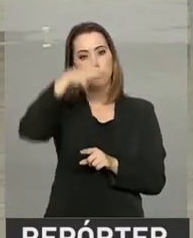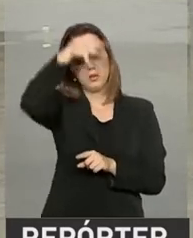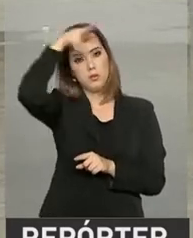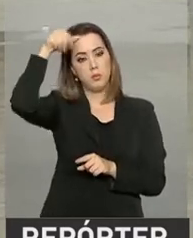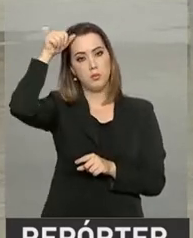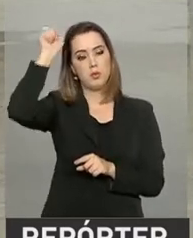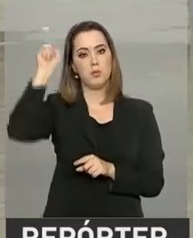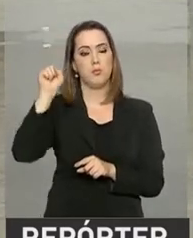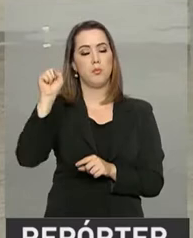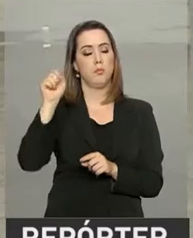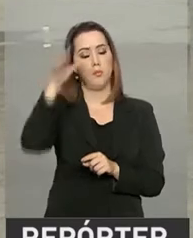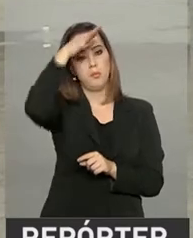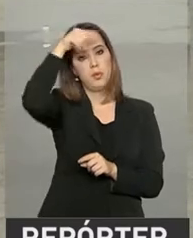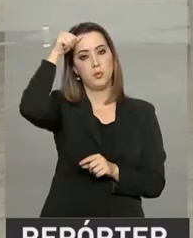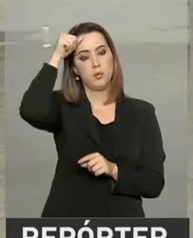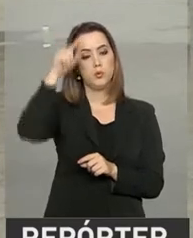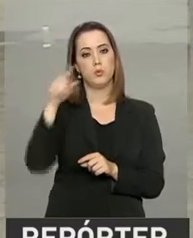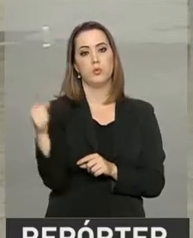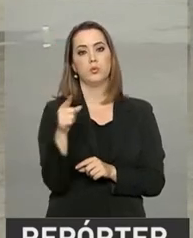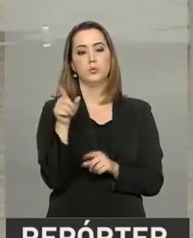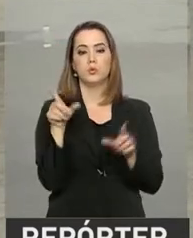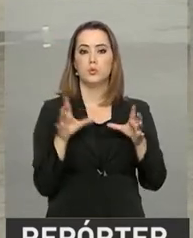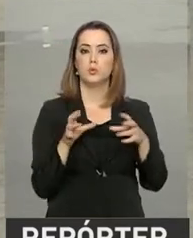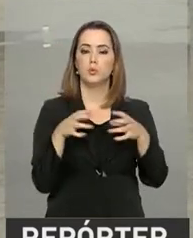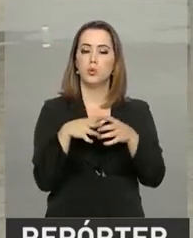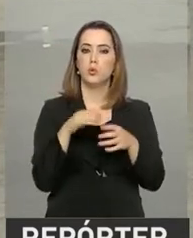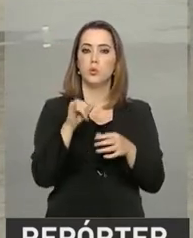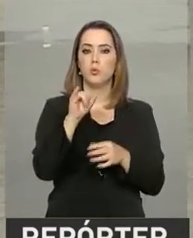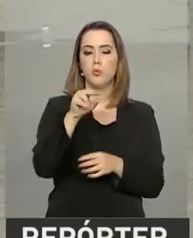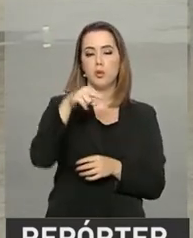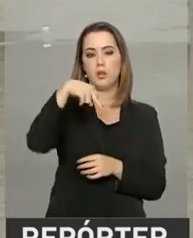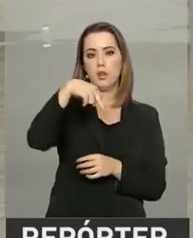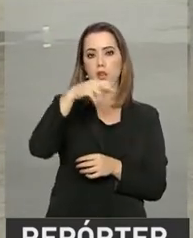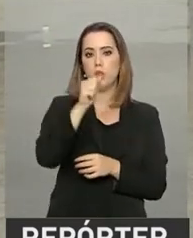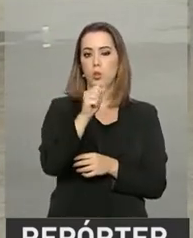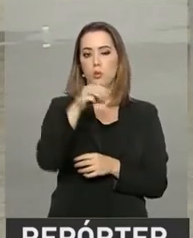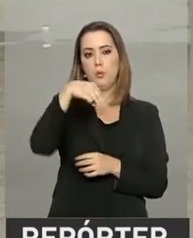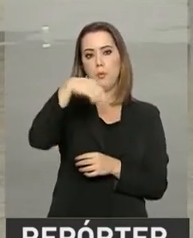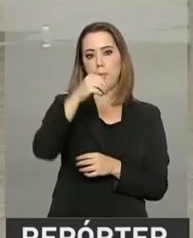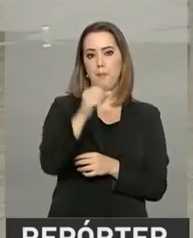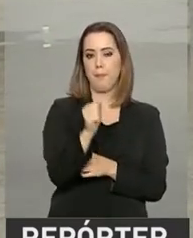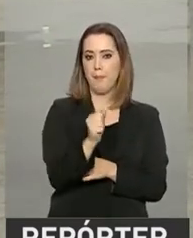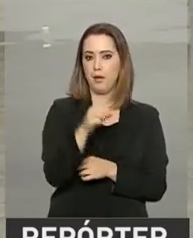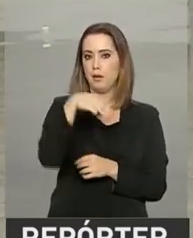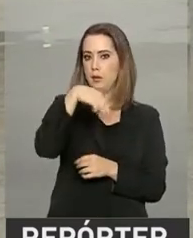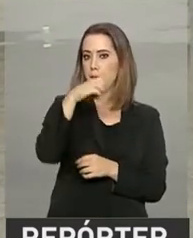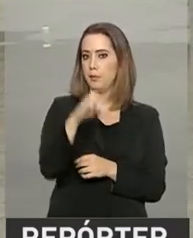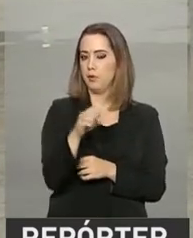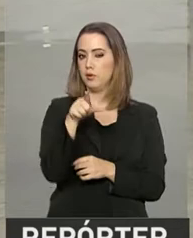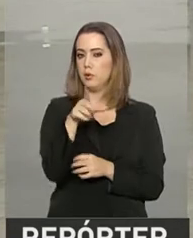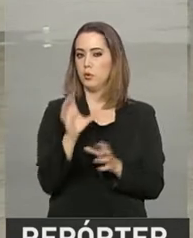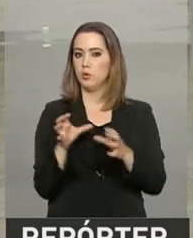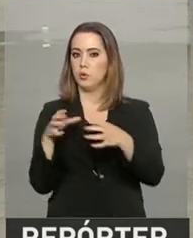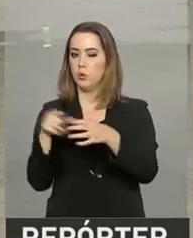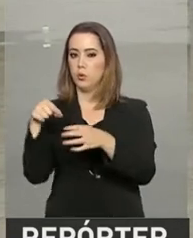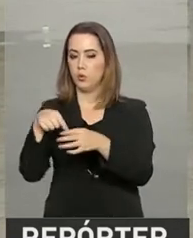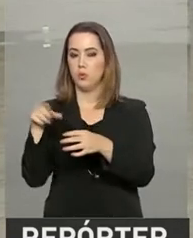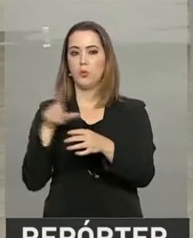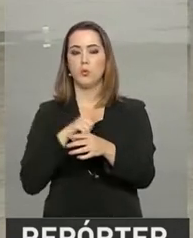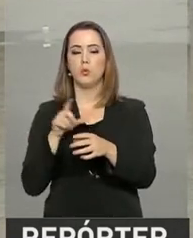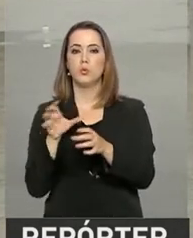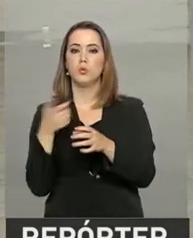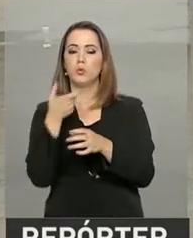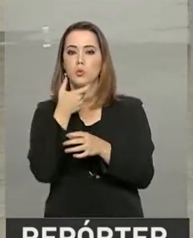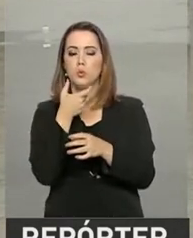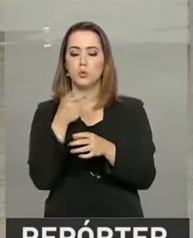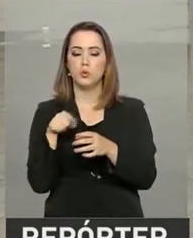ea nome o fundo amazônia é composto por doações de países desenvolvidos como por exemplo noruega e alemanha é